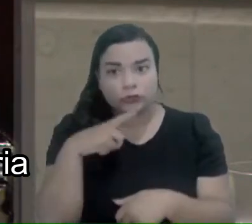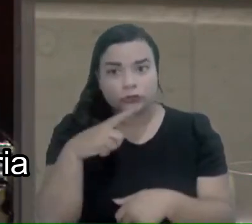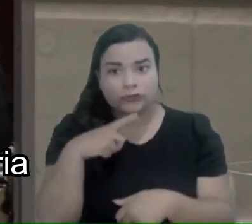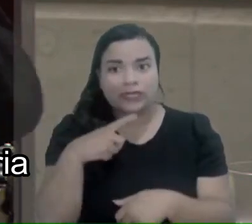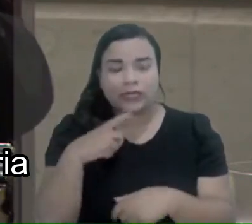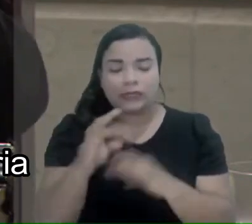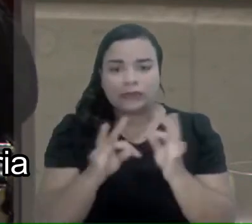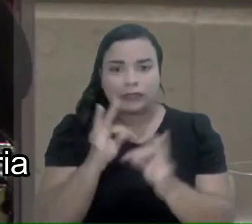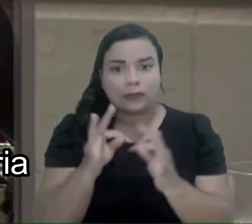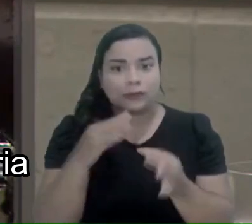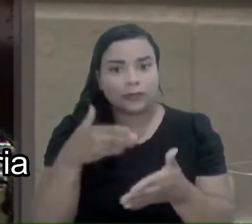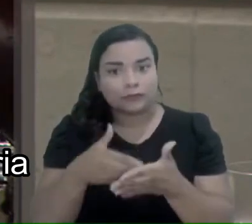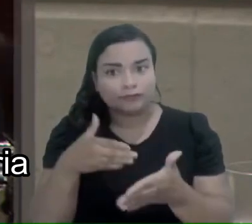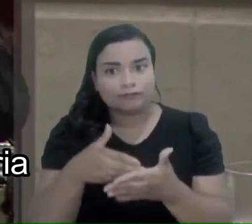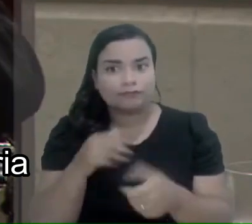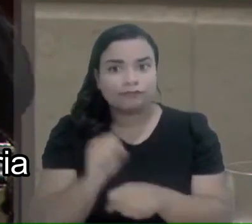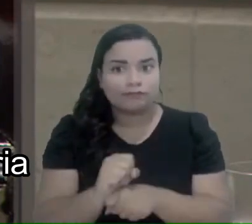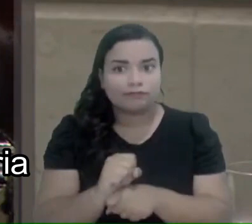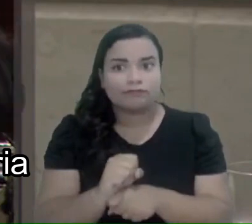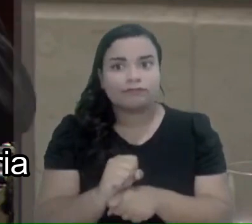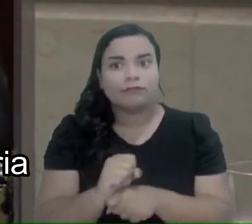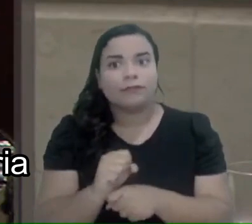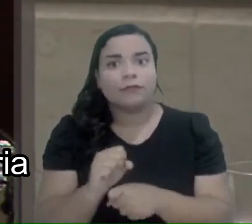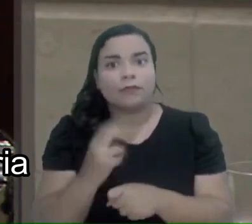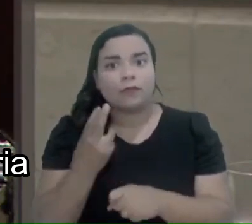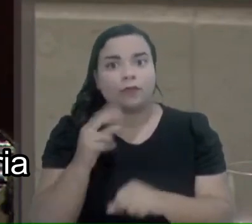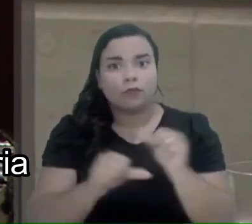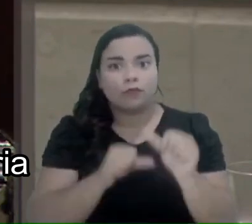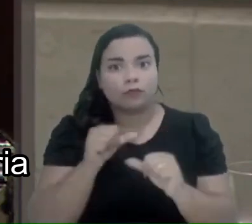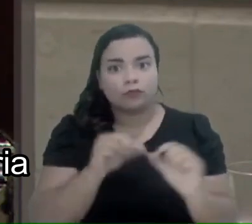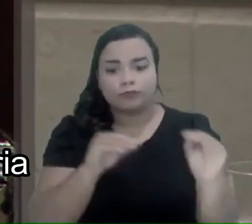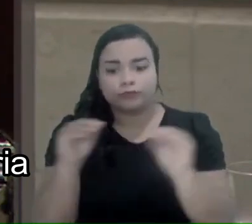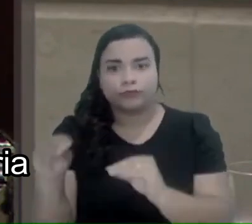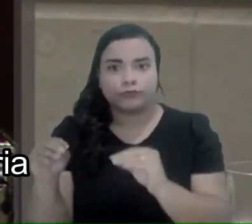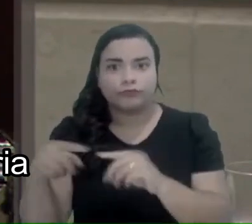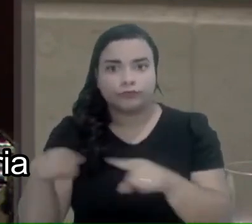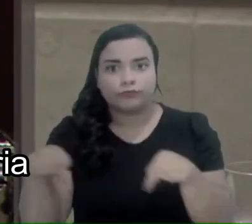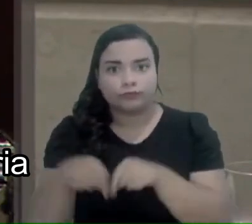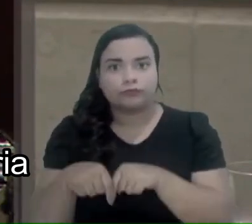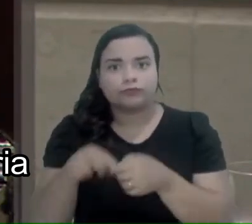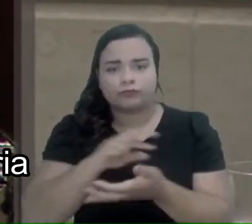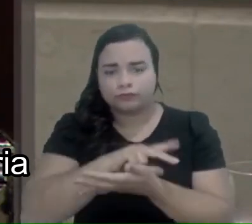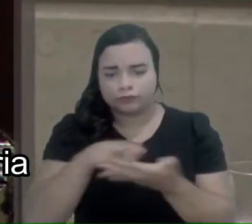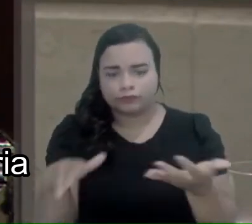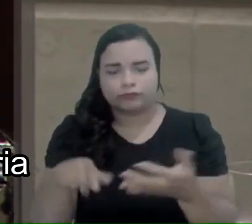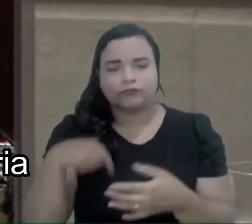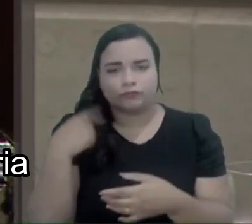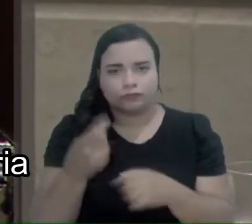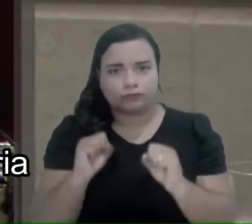ou aqueles que já interromperam o tratamento, ou aqueles que mudaram de território, etc. Pode passar, por favor?